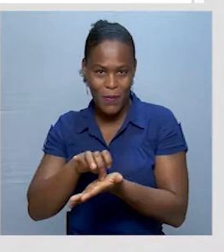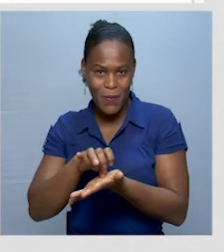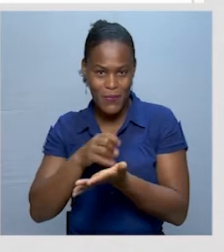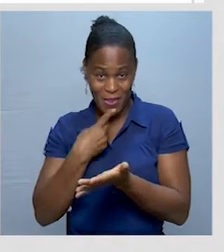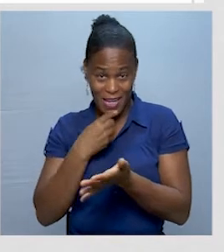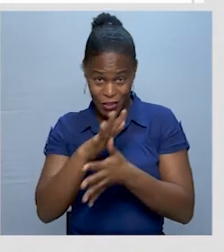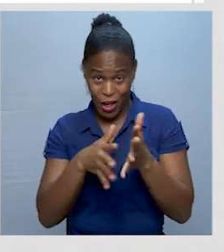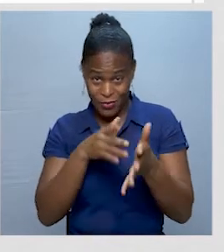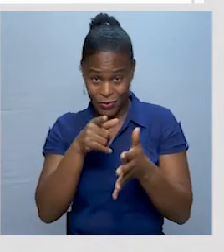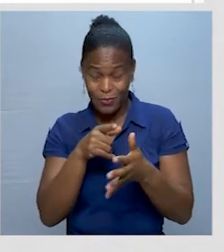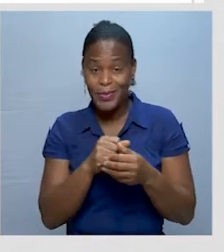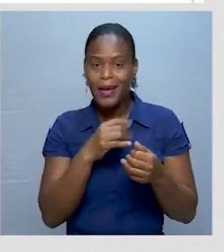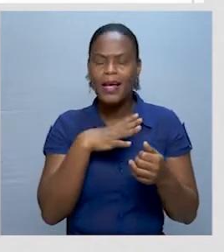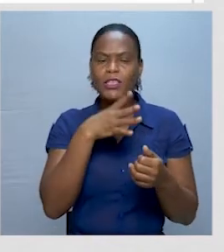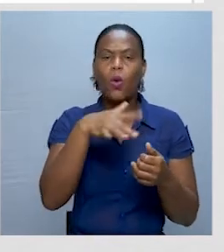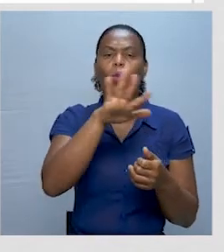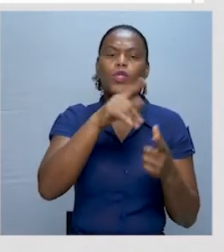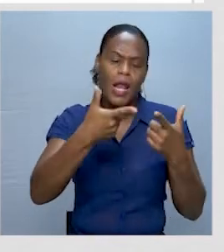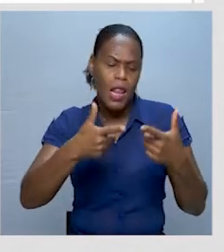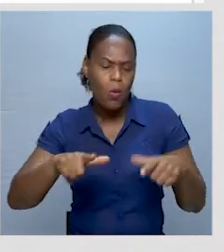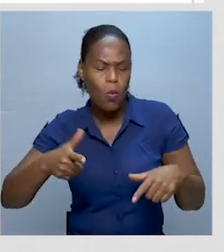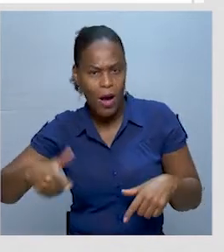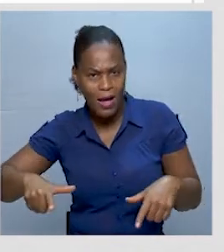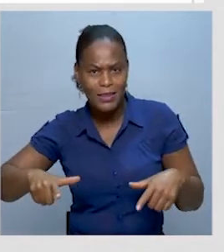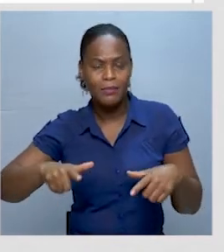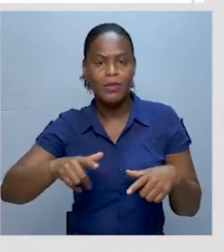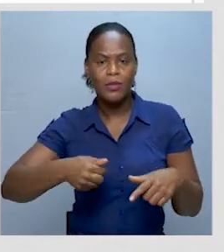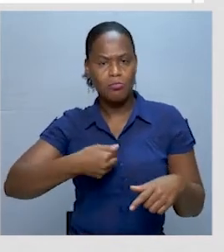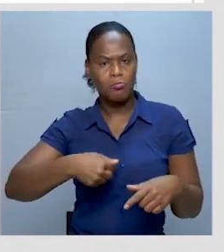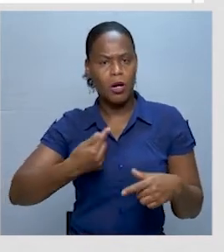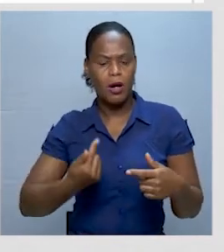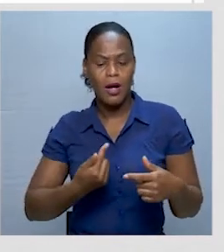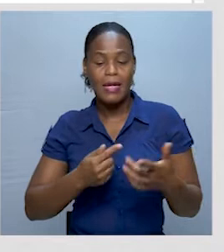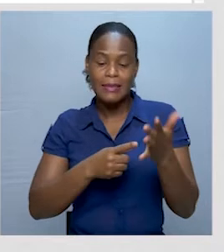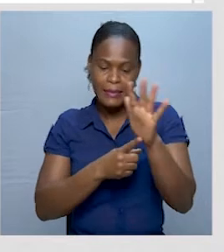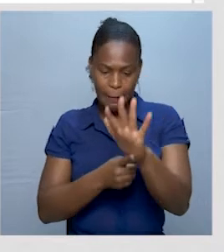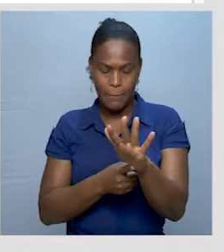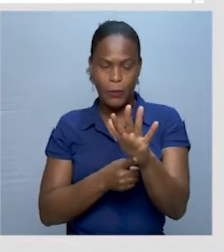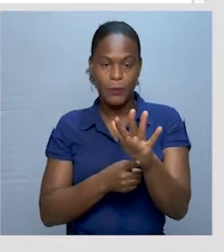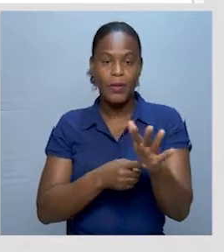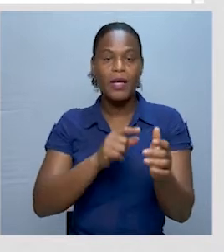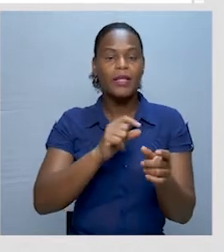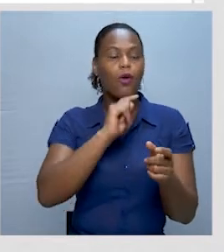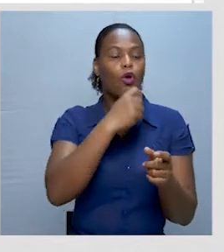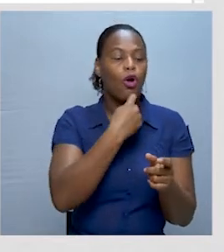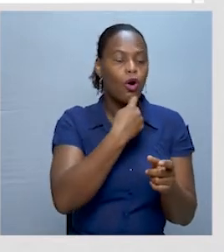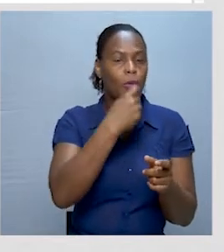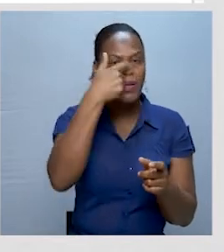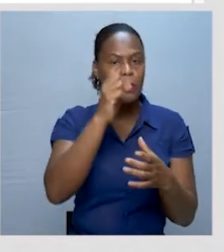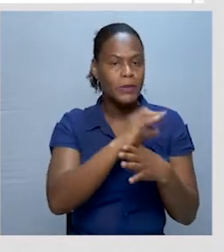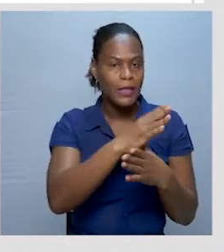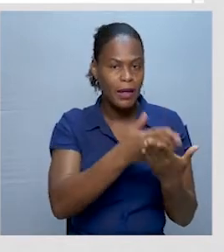metalinguagem, ou seja, a linguagem que se refere a si mesma. Dessa forma, o emissor explica um